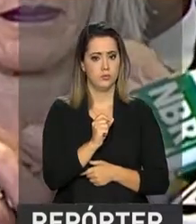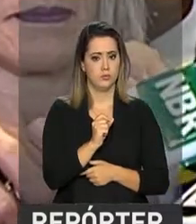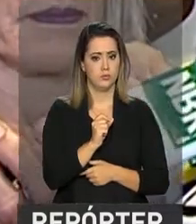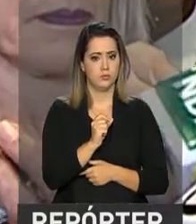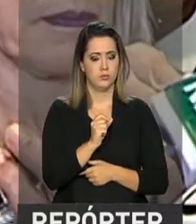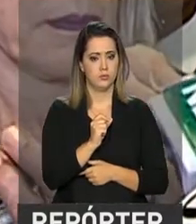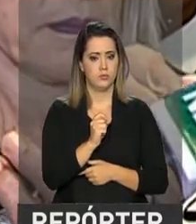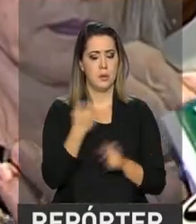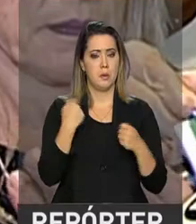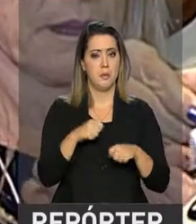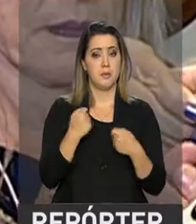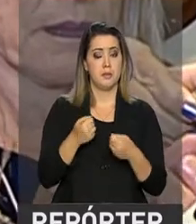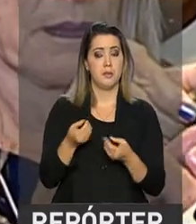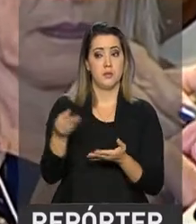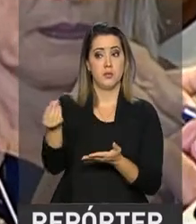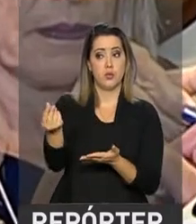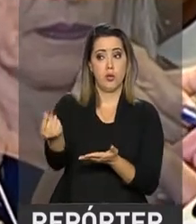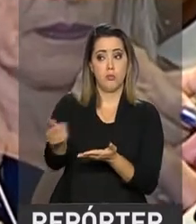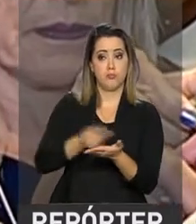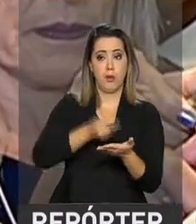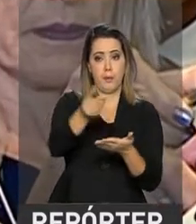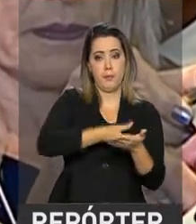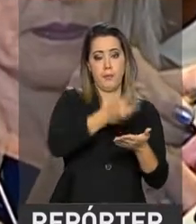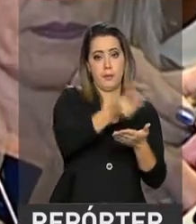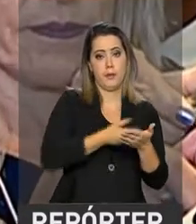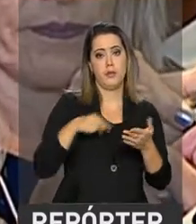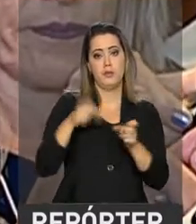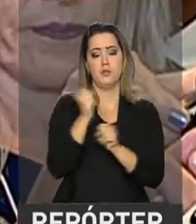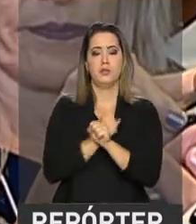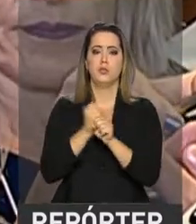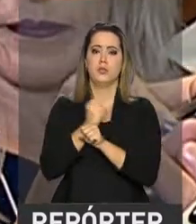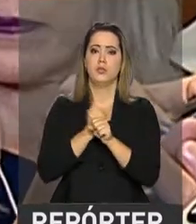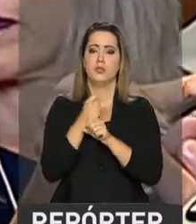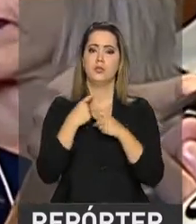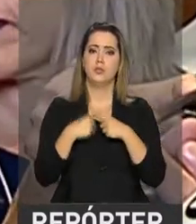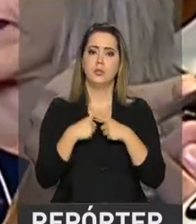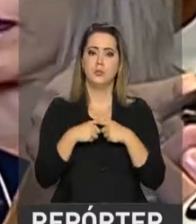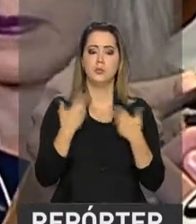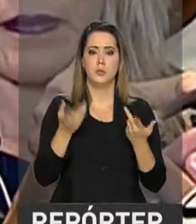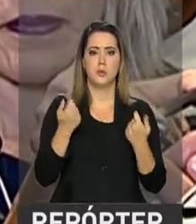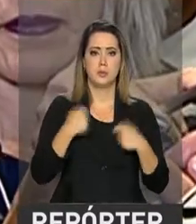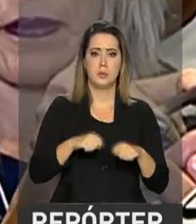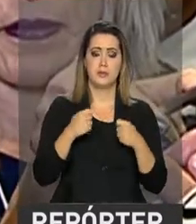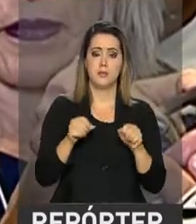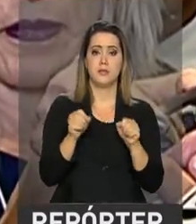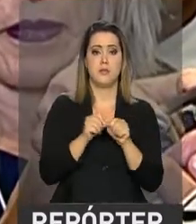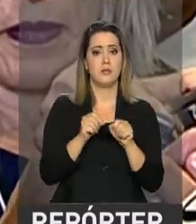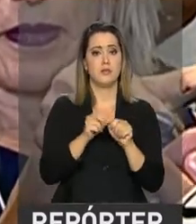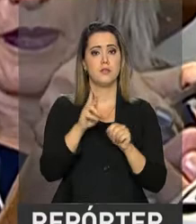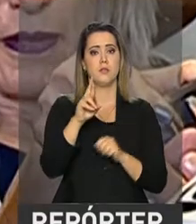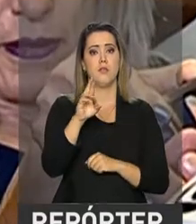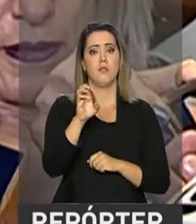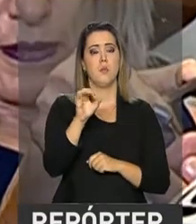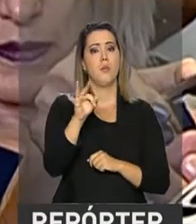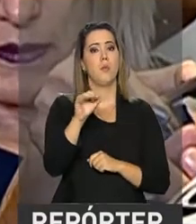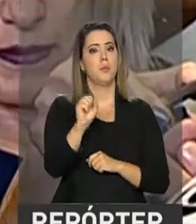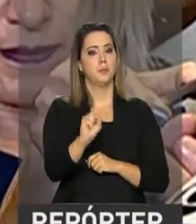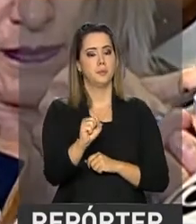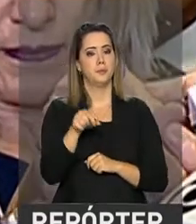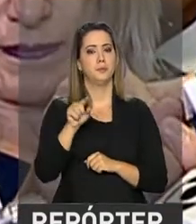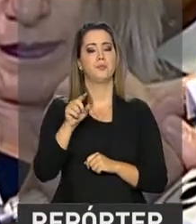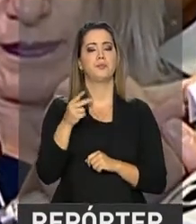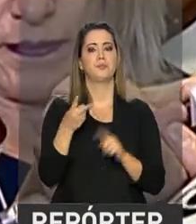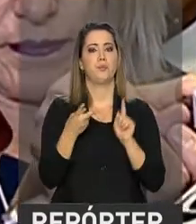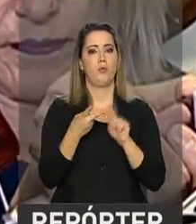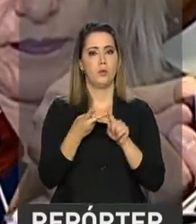dá esse ano não se justifica fazer um edifício segundo ficava a sinalização